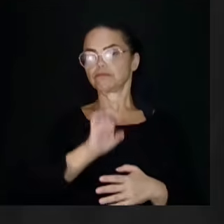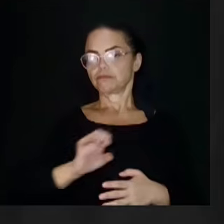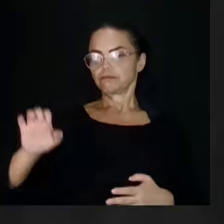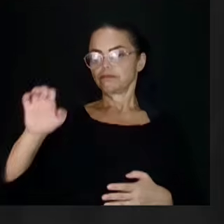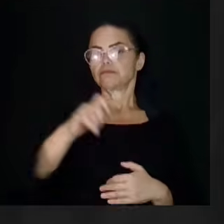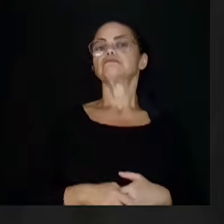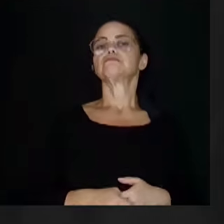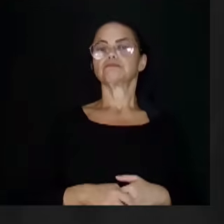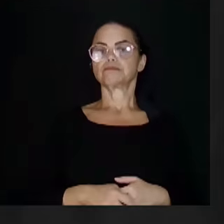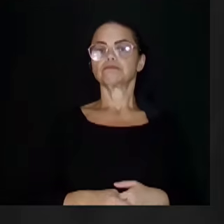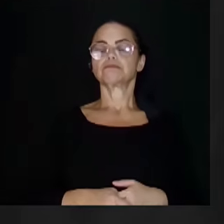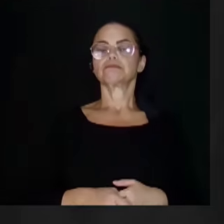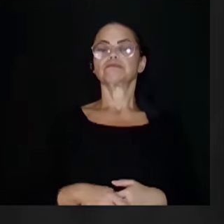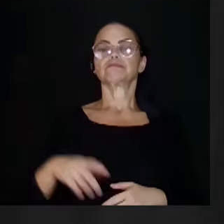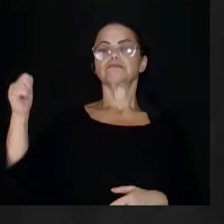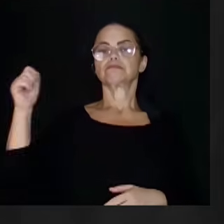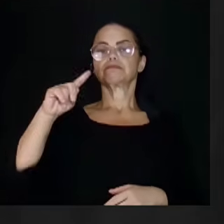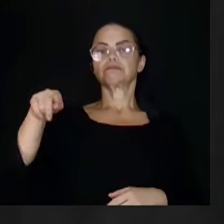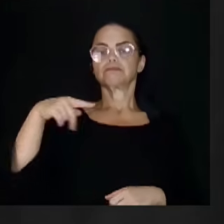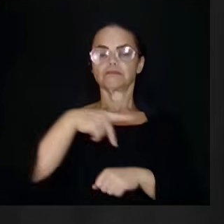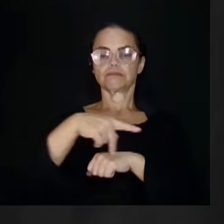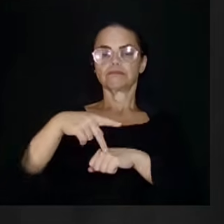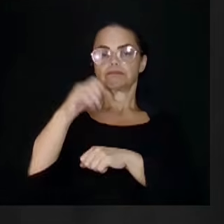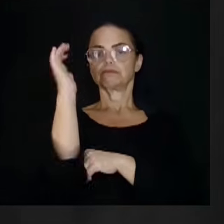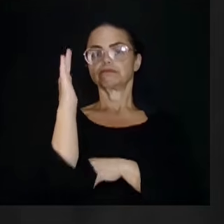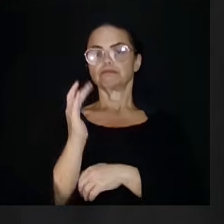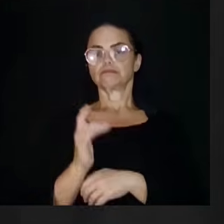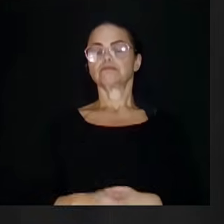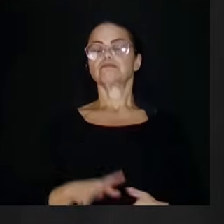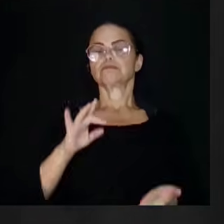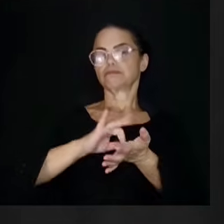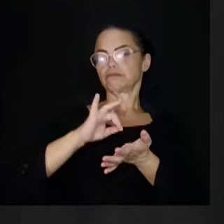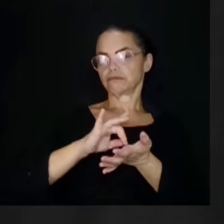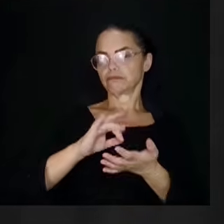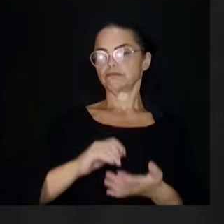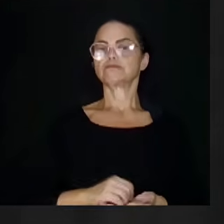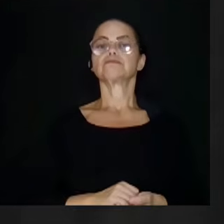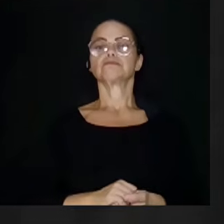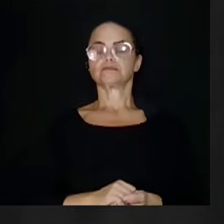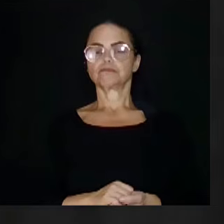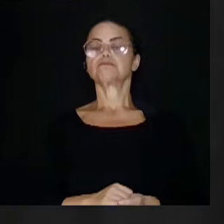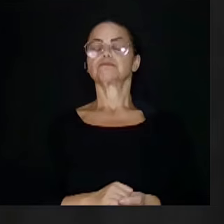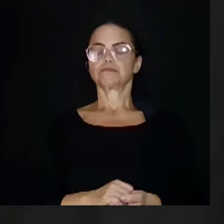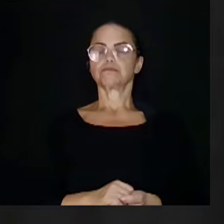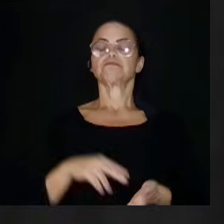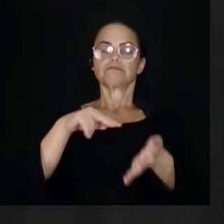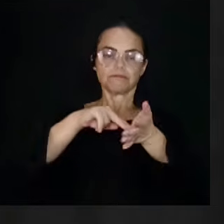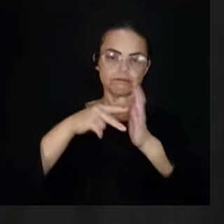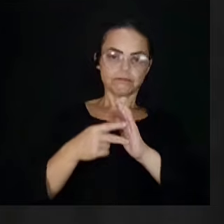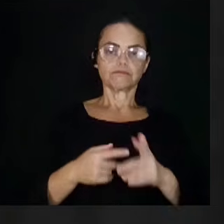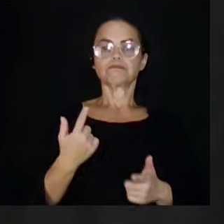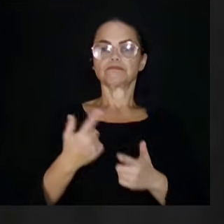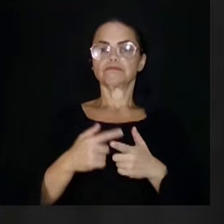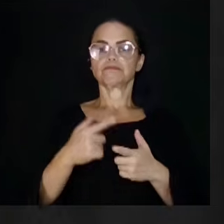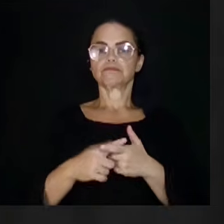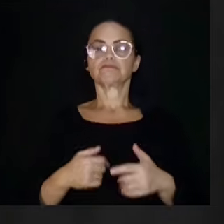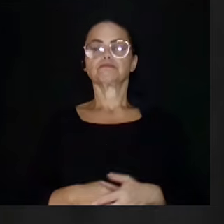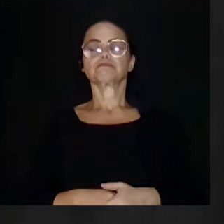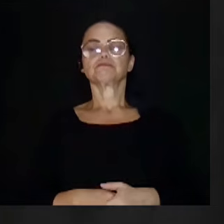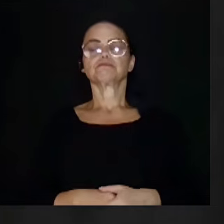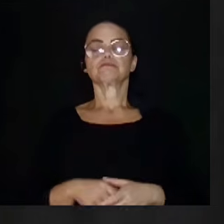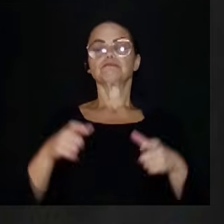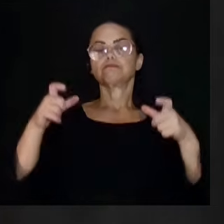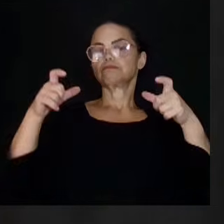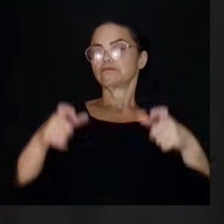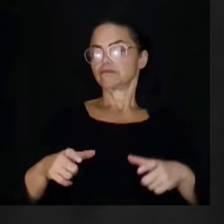nacional, né? Então, realmente é bastante significativo, porque quando você chega nesses espaços, você